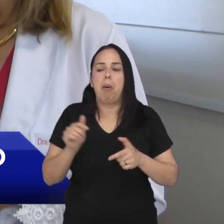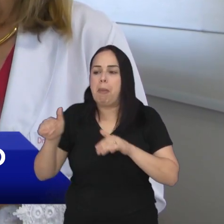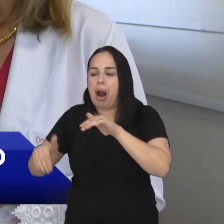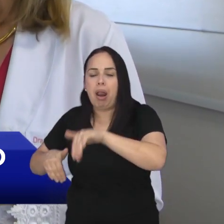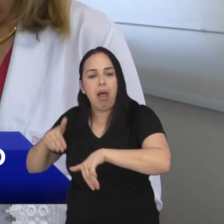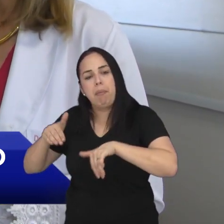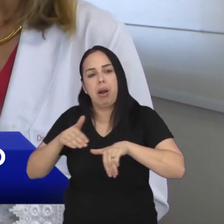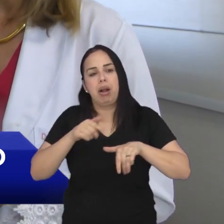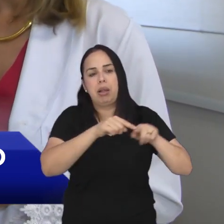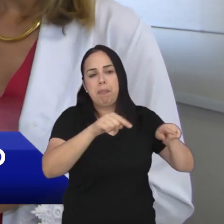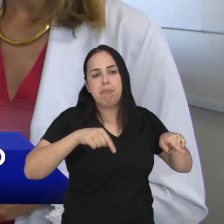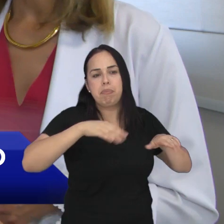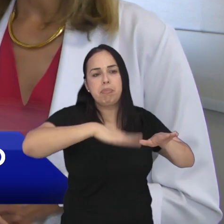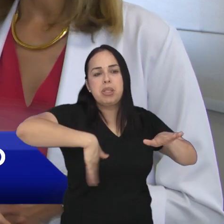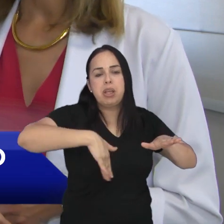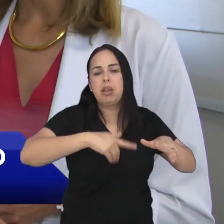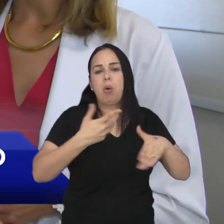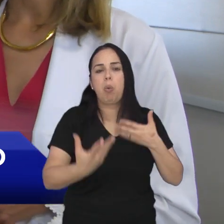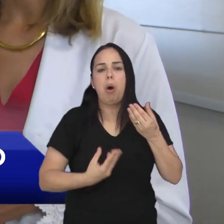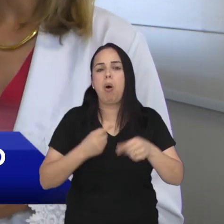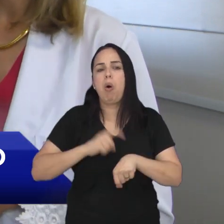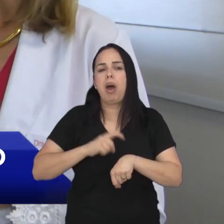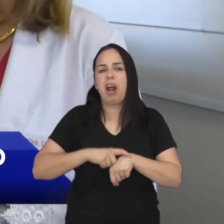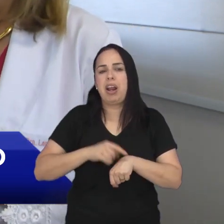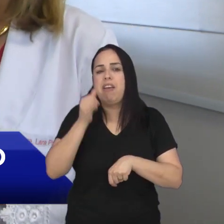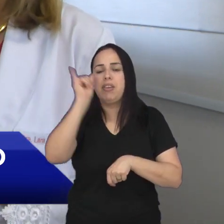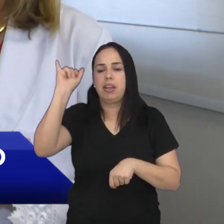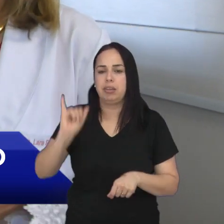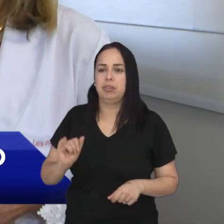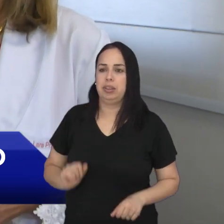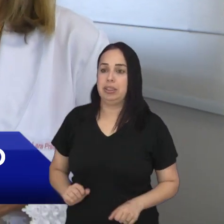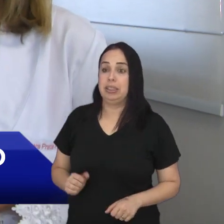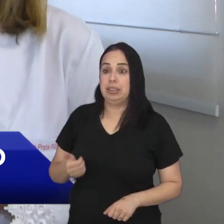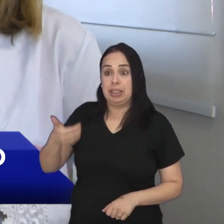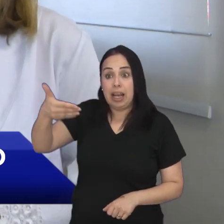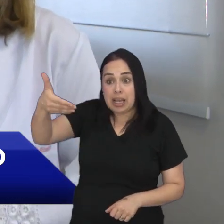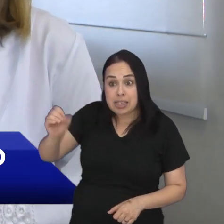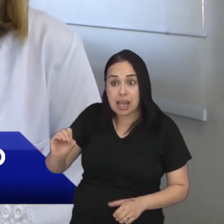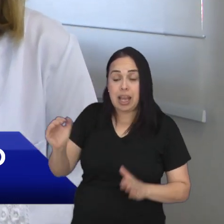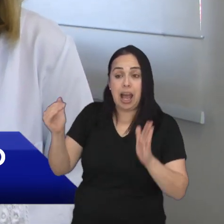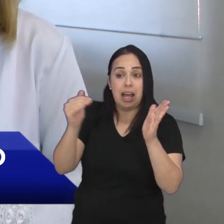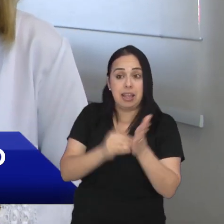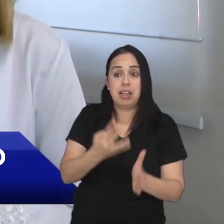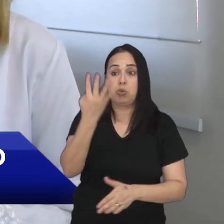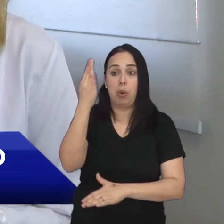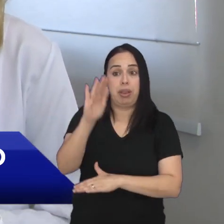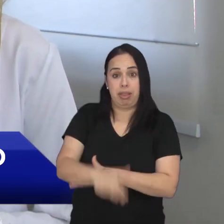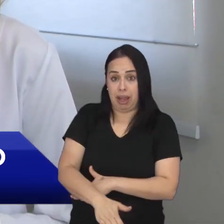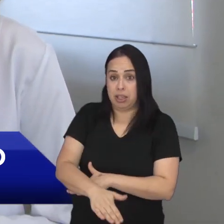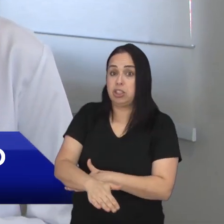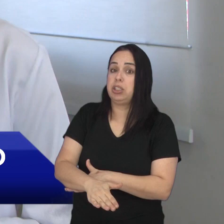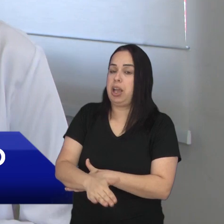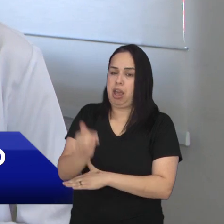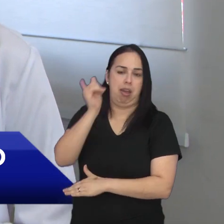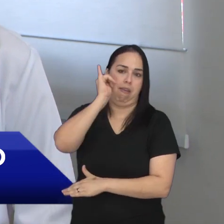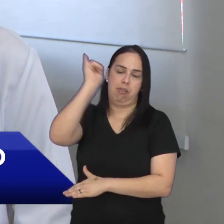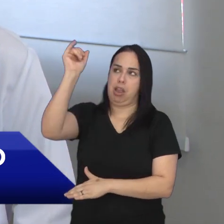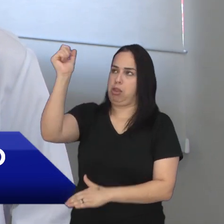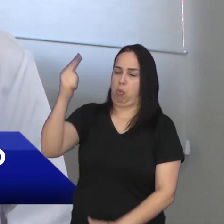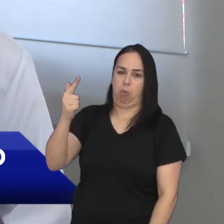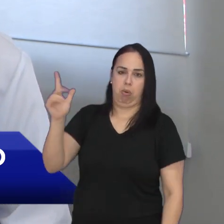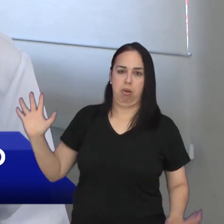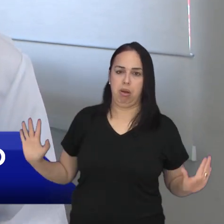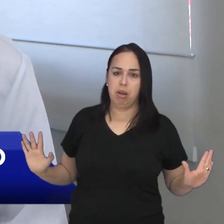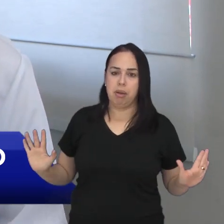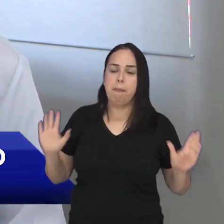atividade física, ou então para praia ou para piscina, como que funciona? O ideal é evitar o sol das 10 às 16